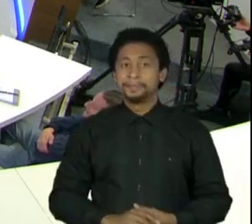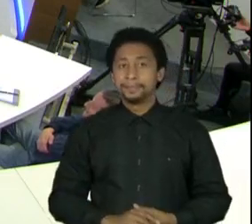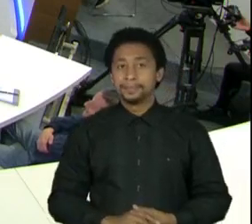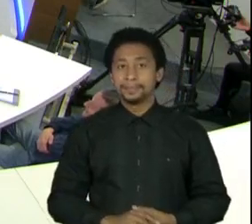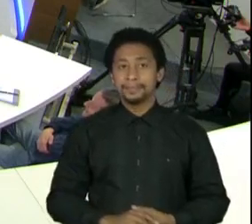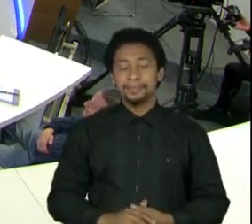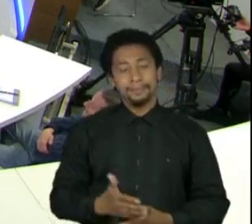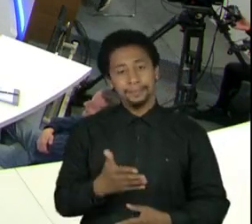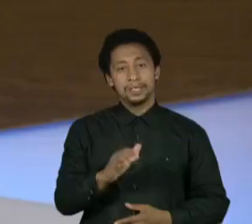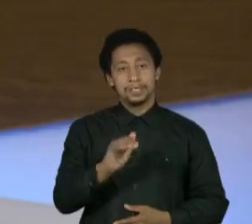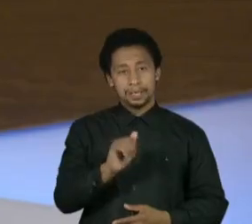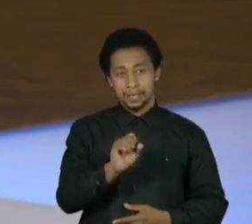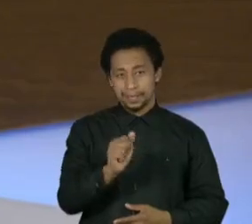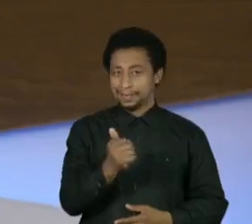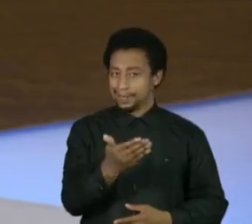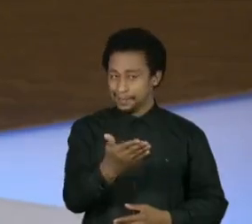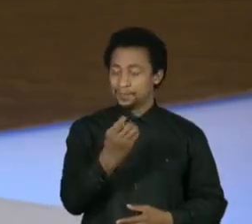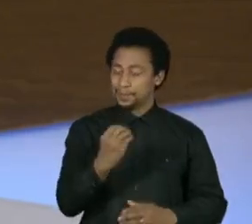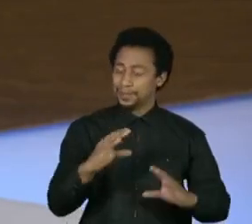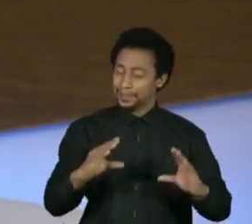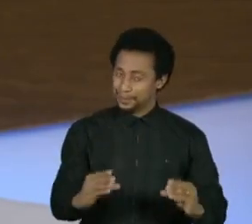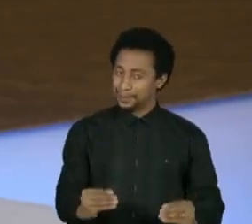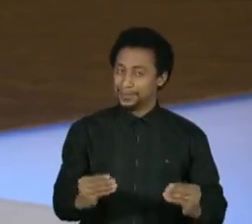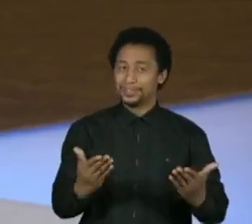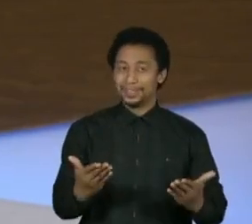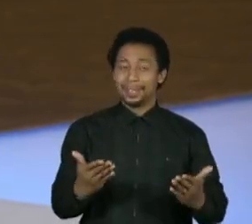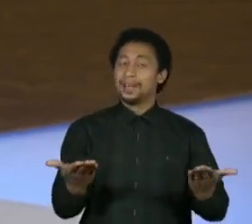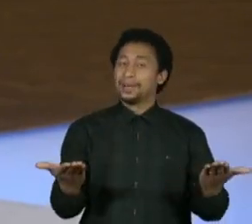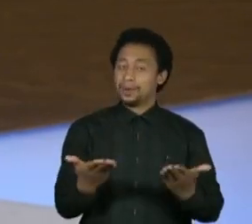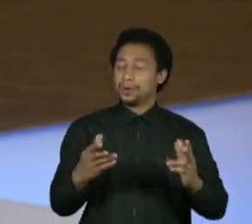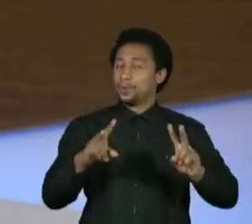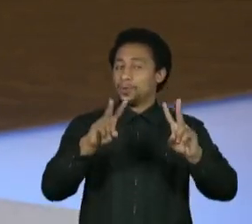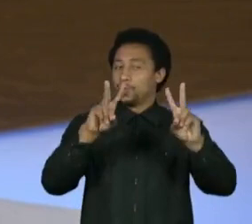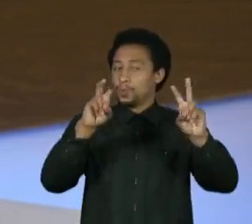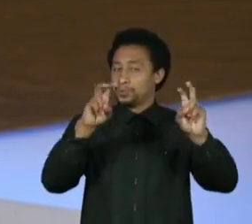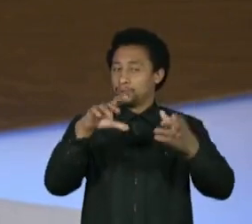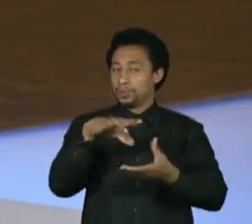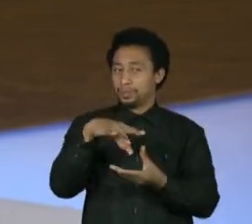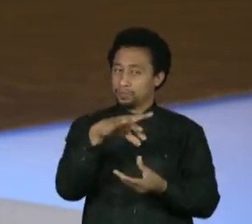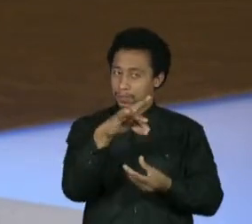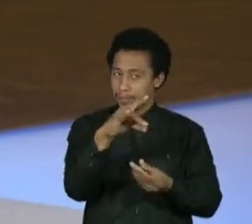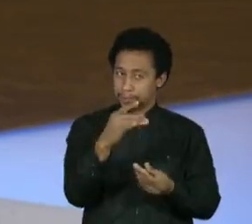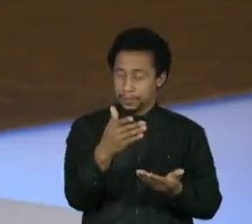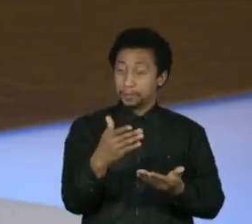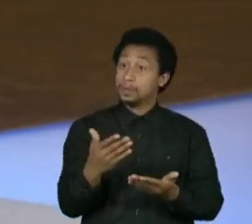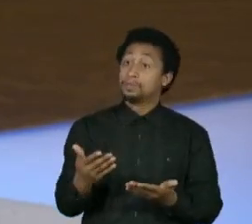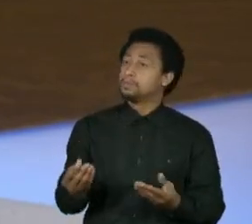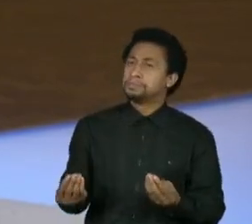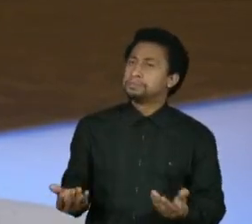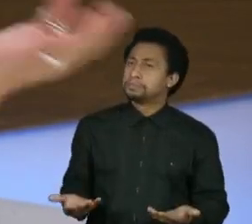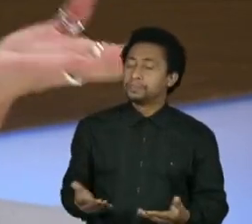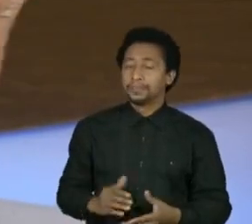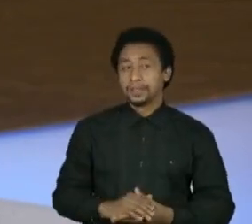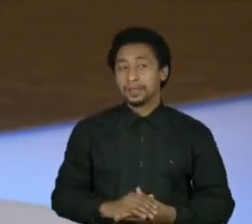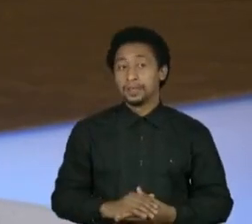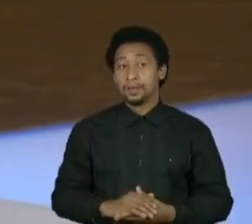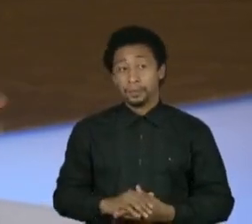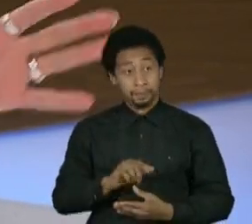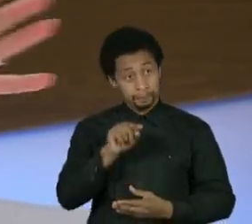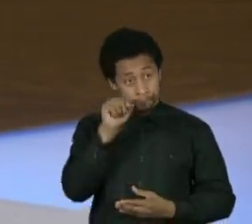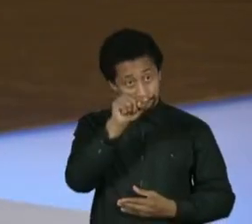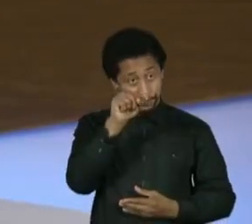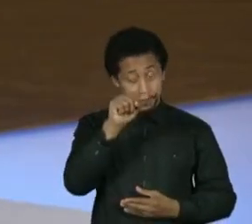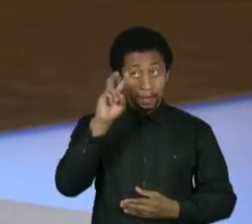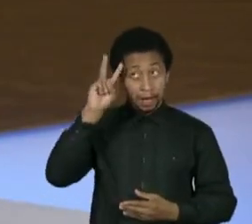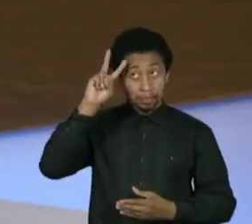Casa, boa noite. Boa noite. Quero voltar para a democracia. Como é que você, tendo tido essa trajetória sobre